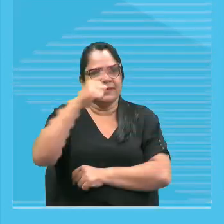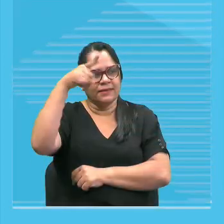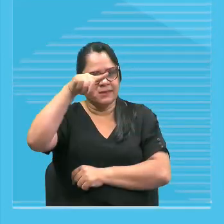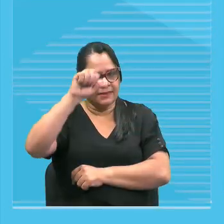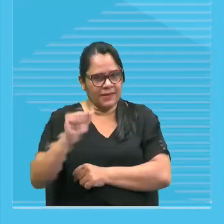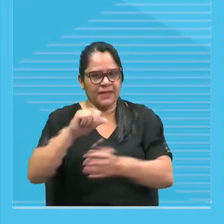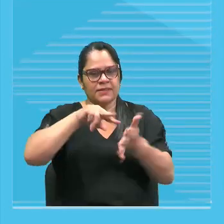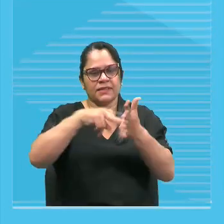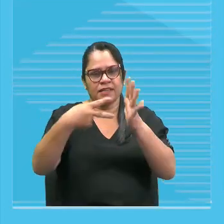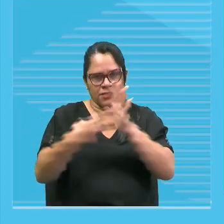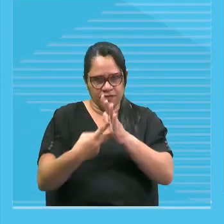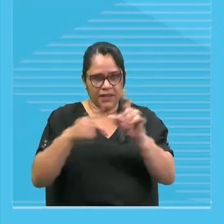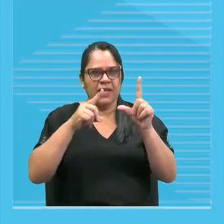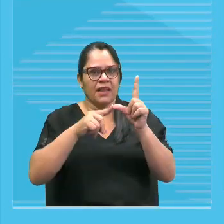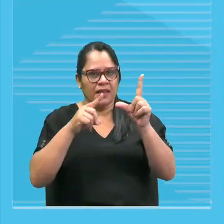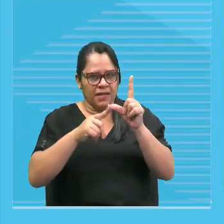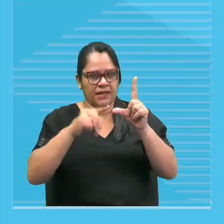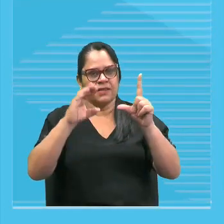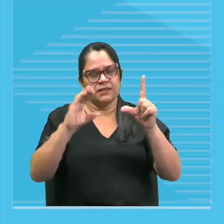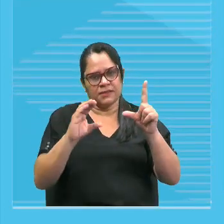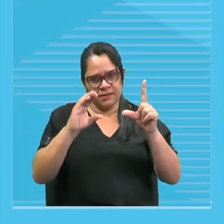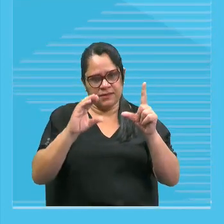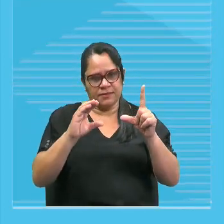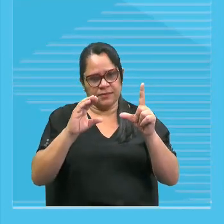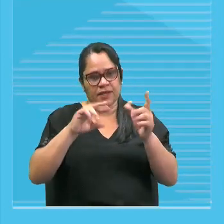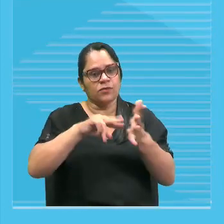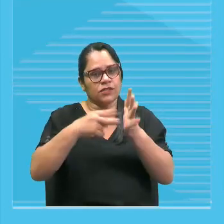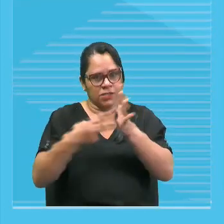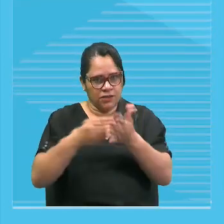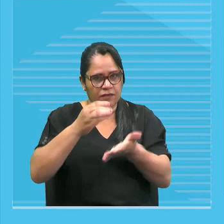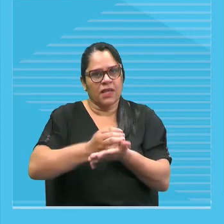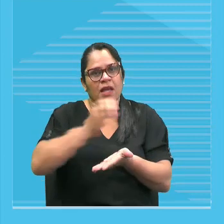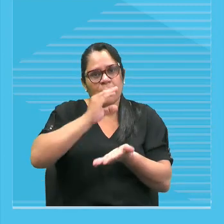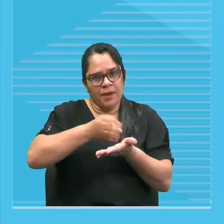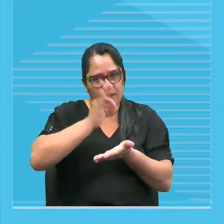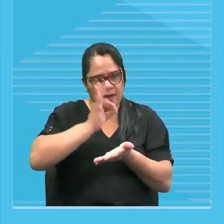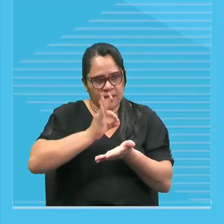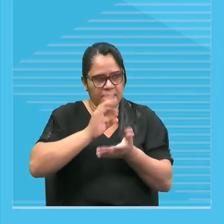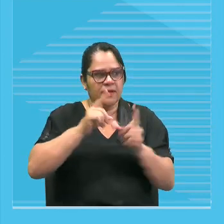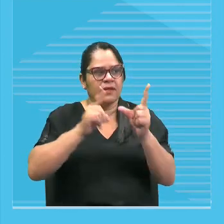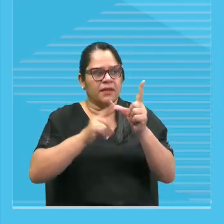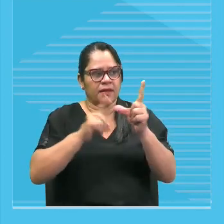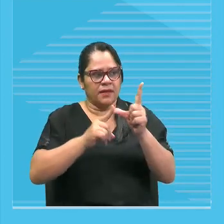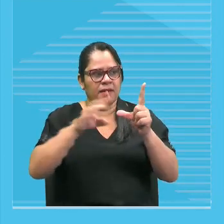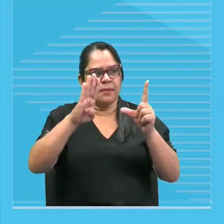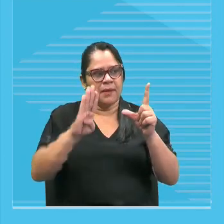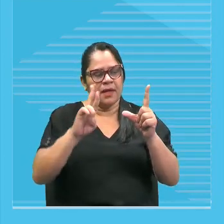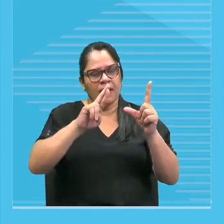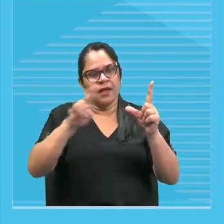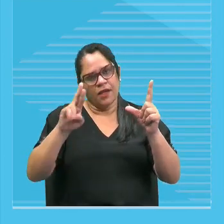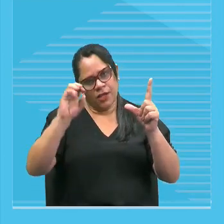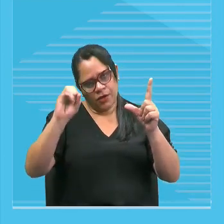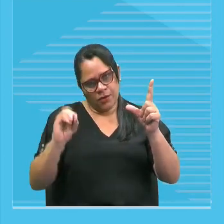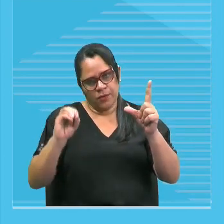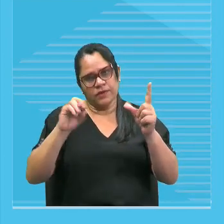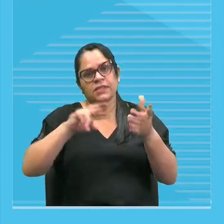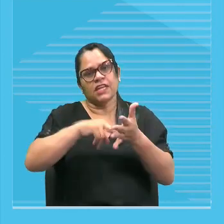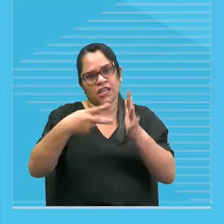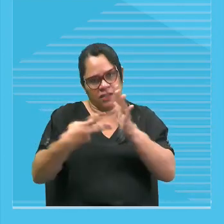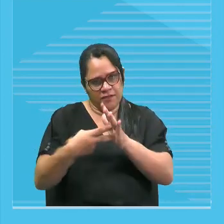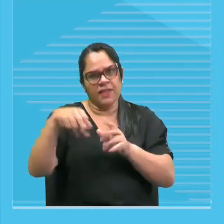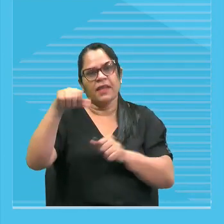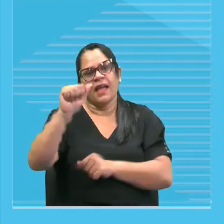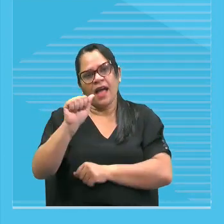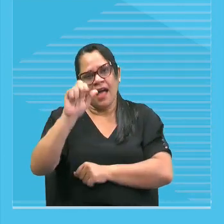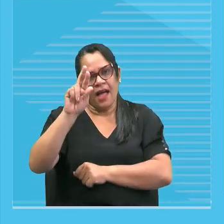taça na letra Cícera ibero na letra D agrião a resposta